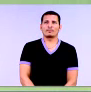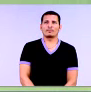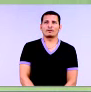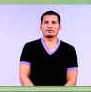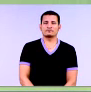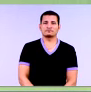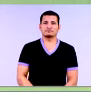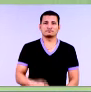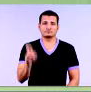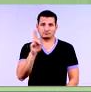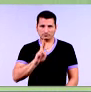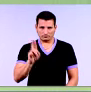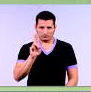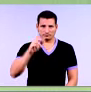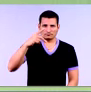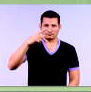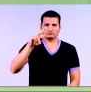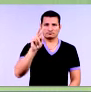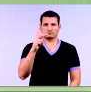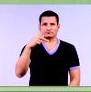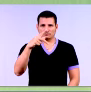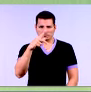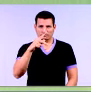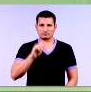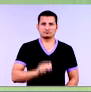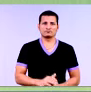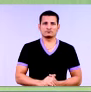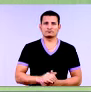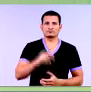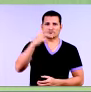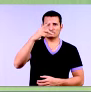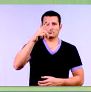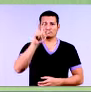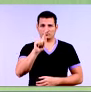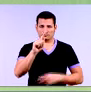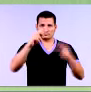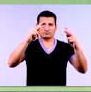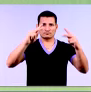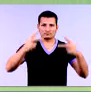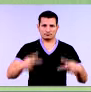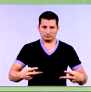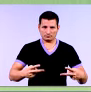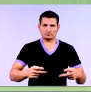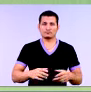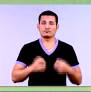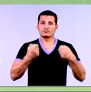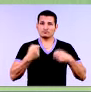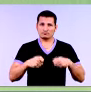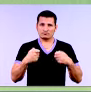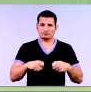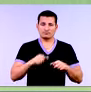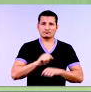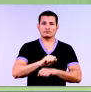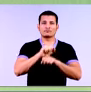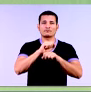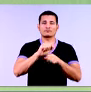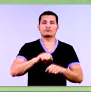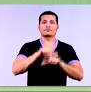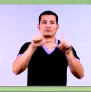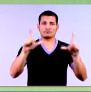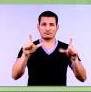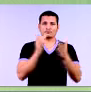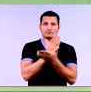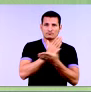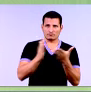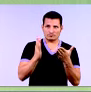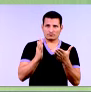Para utilizar a linguagem PHP numa página HTML, é necessário abrir algumas tags.